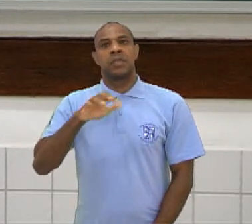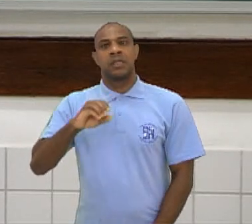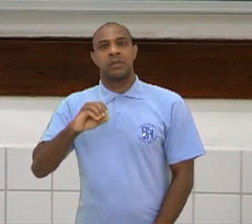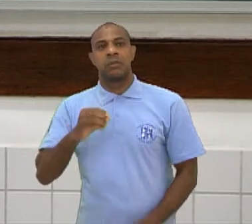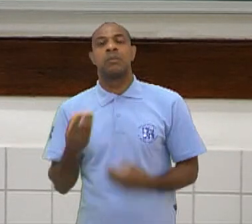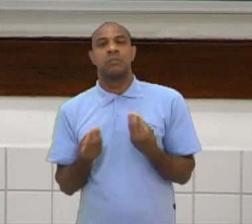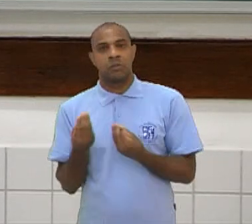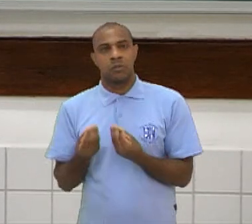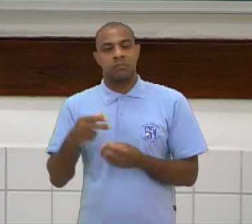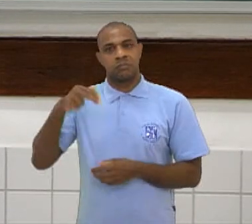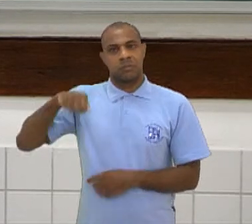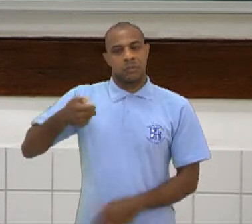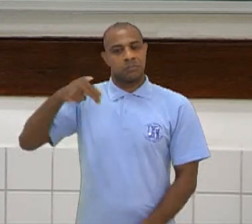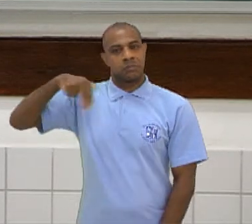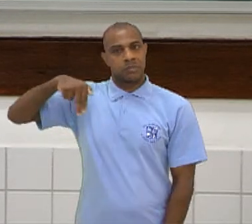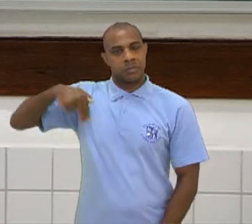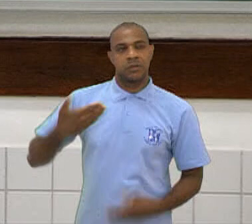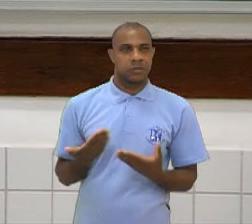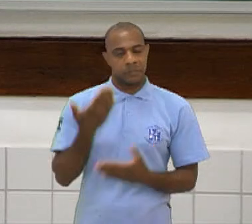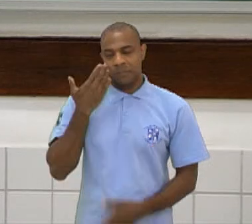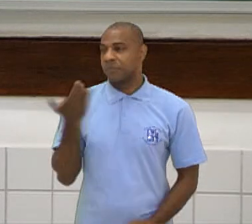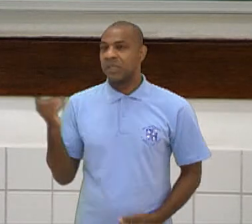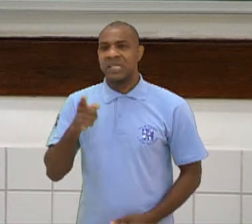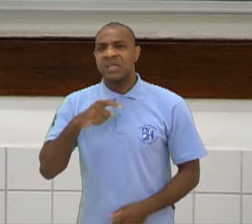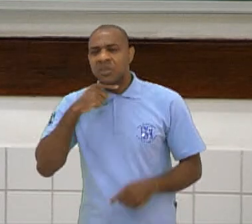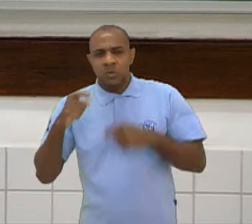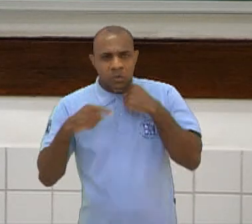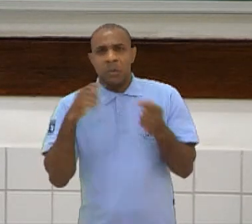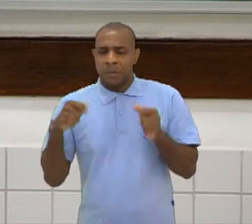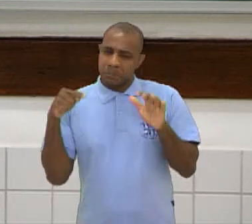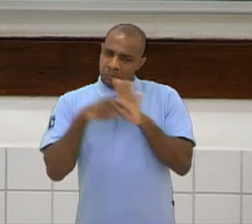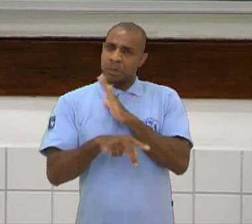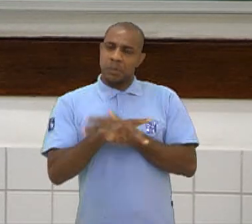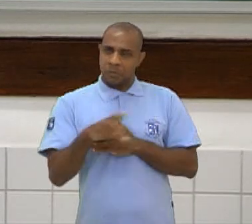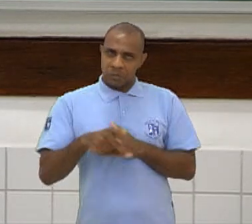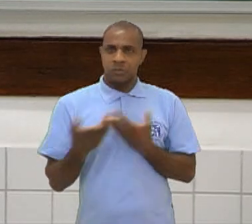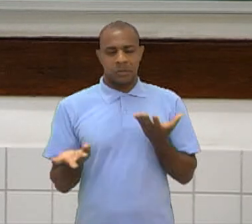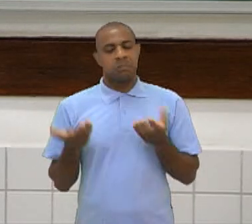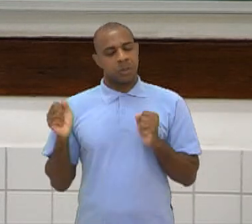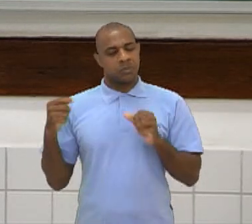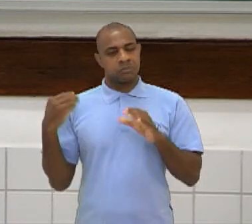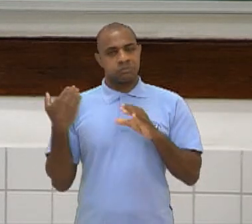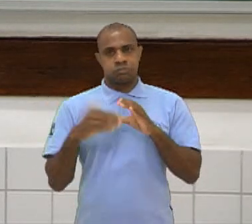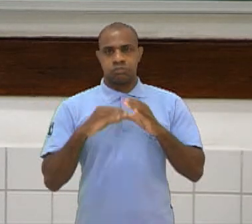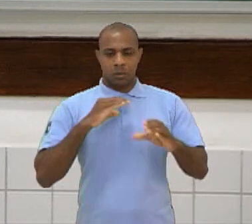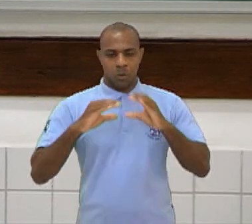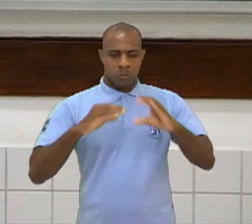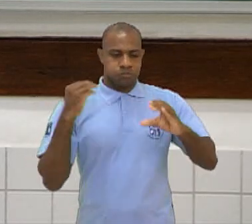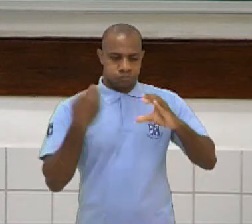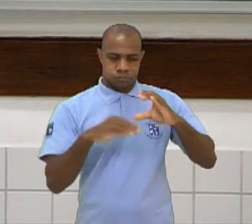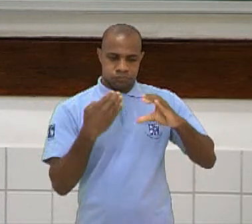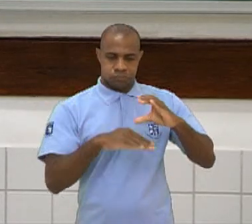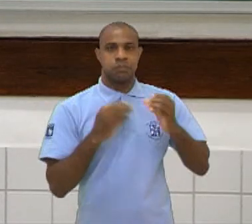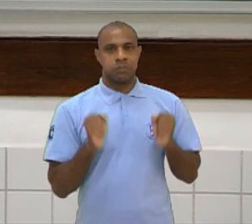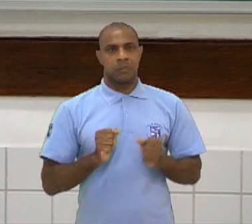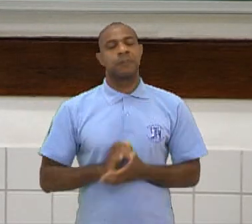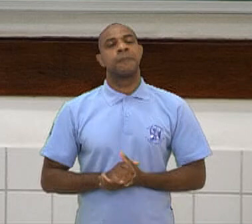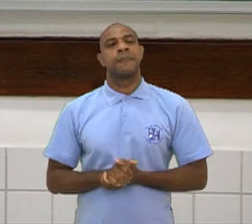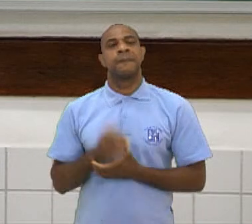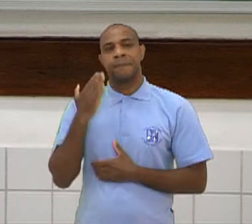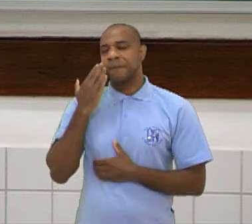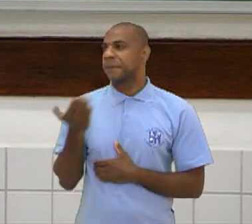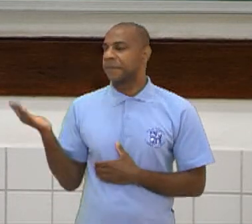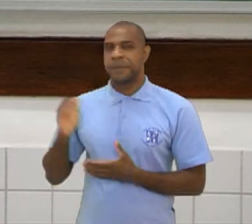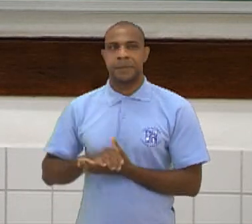estudar e tenha alguma dúvida, pode mandar para mim, não tem problema nenhum, a gente vai tirando essas dúvidas, tá? Mas a gente falou dos principais aqui, dos mais cobrados. Vamos lá,